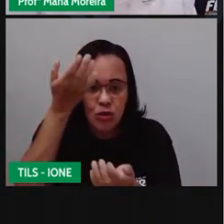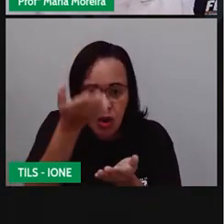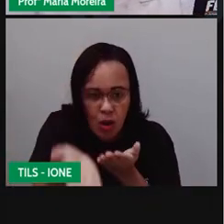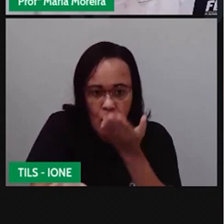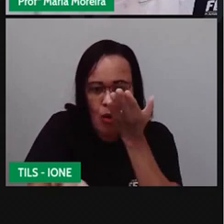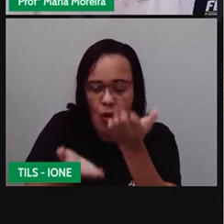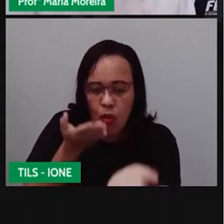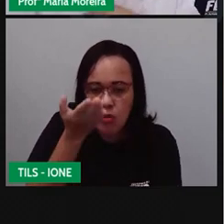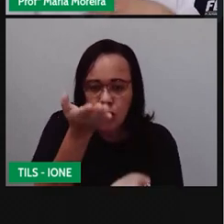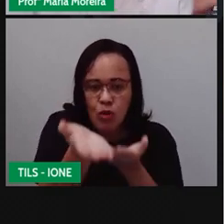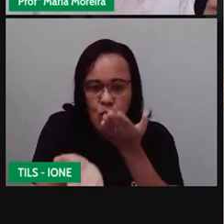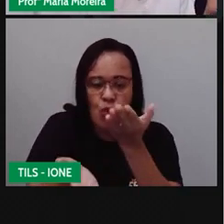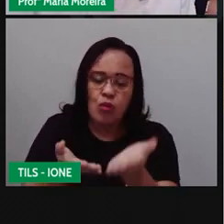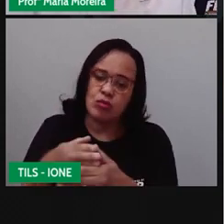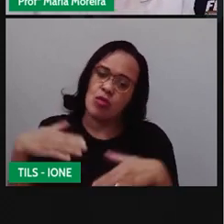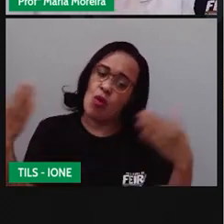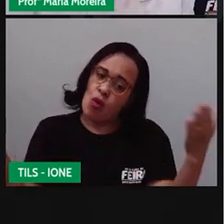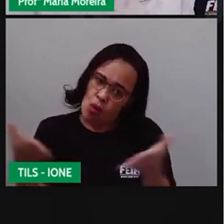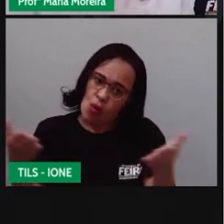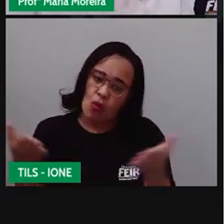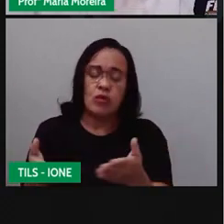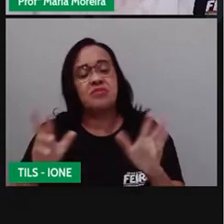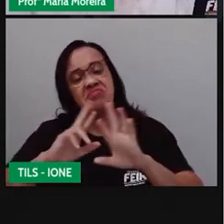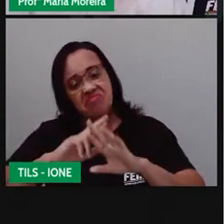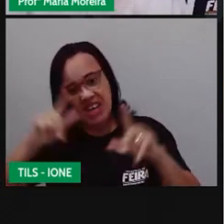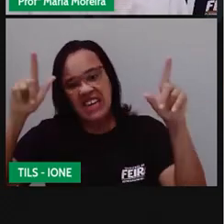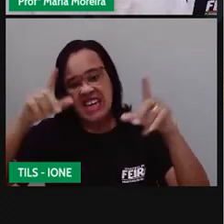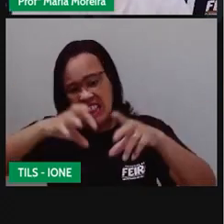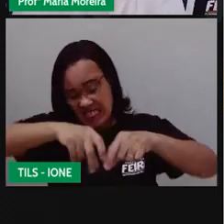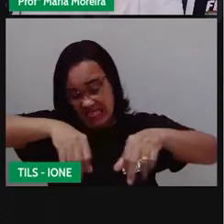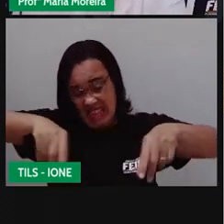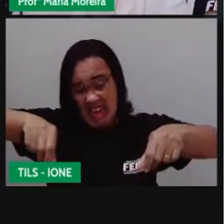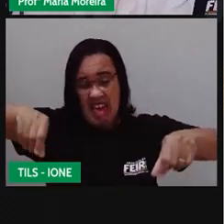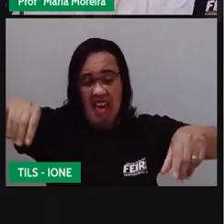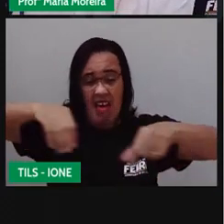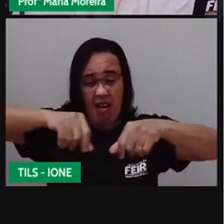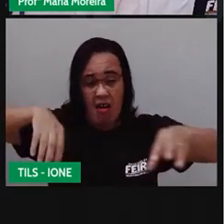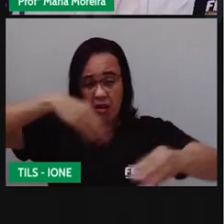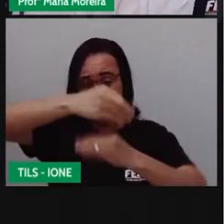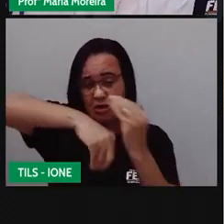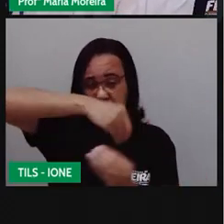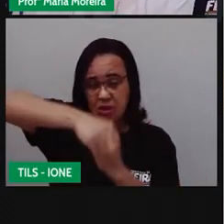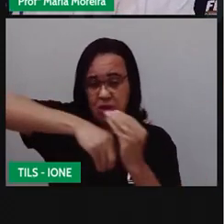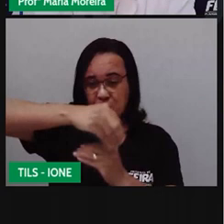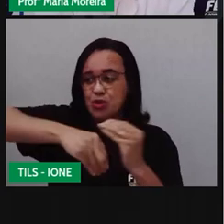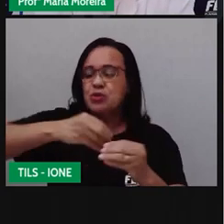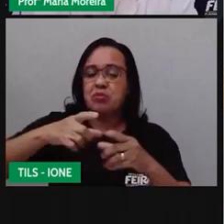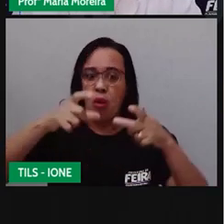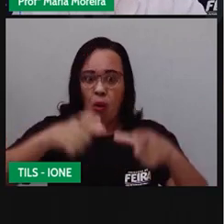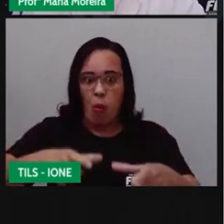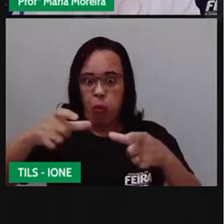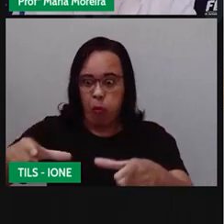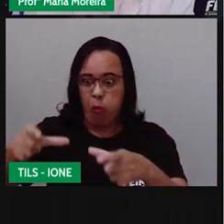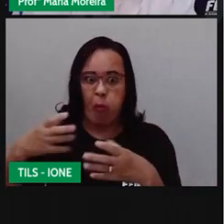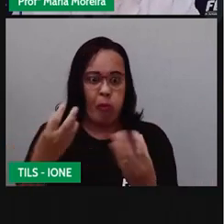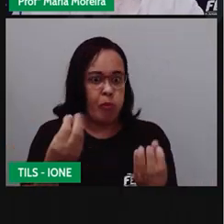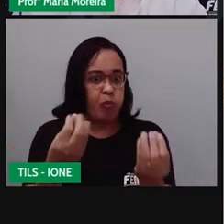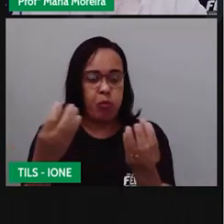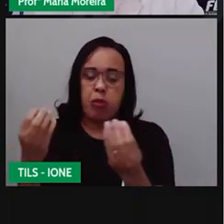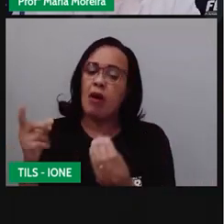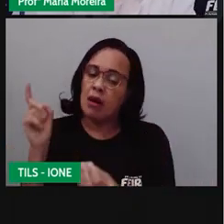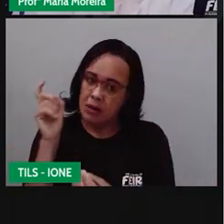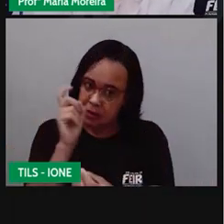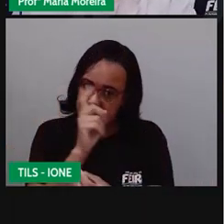um caminho lá de terra, joga assim um asfalto e toma ele buraco depois, né? E depois segura na mão de Deus para não cair